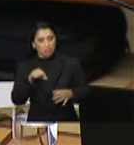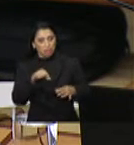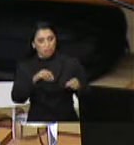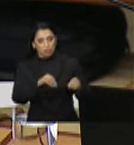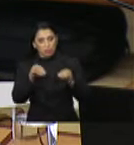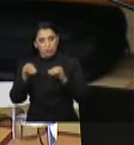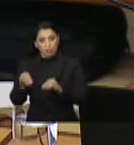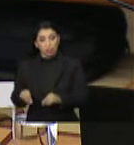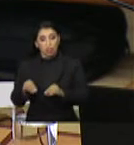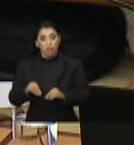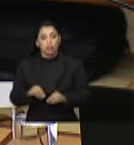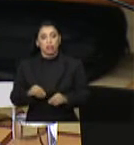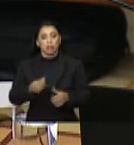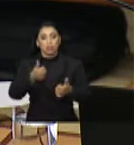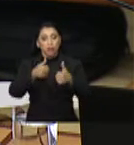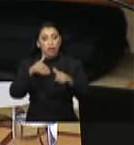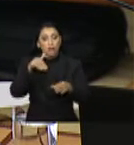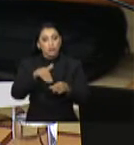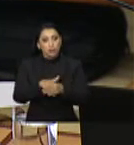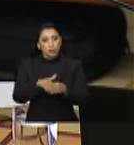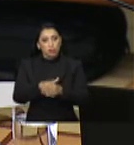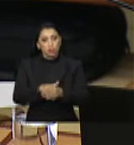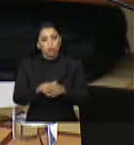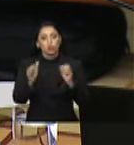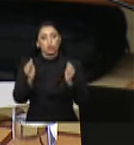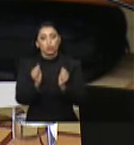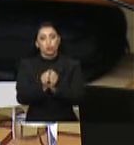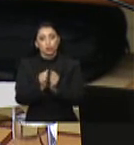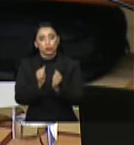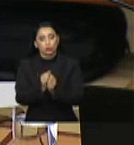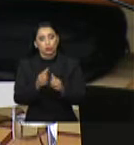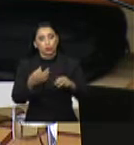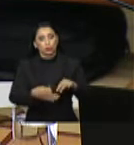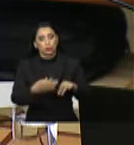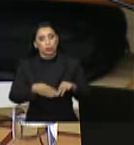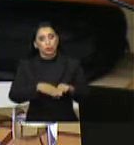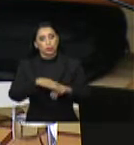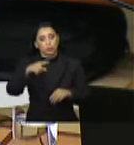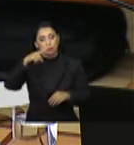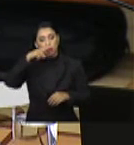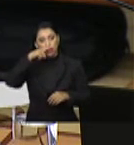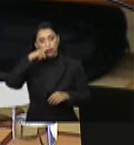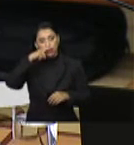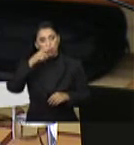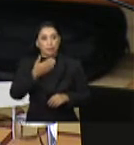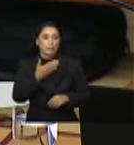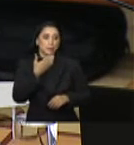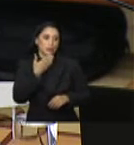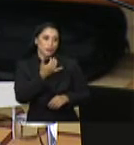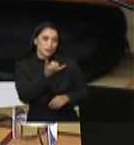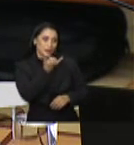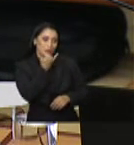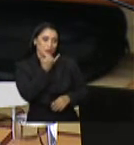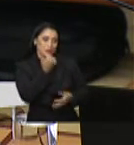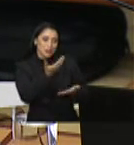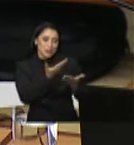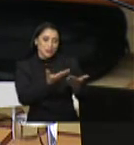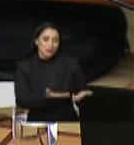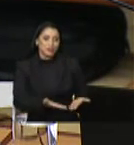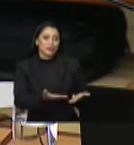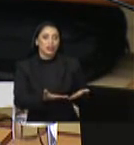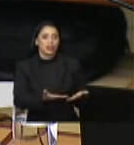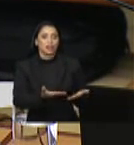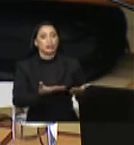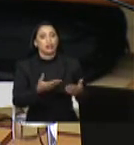e estou voltando no sentido de acompanhar o voto do ministro Edson fachim com as vendas do Ministro Alexandre